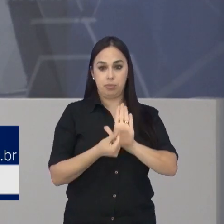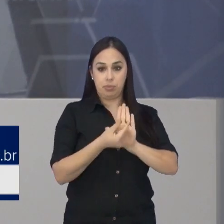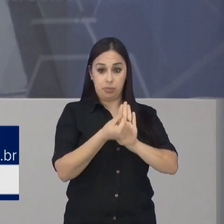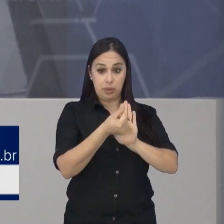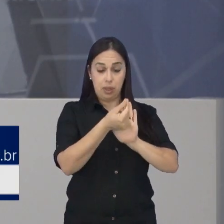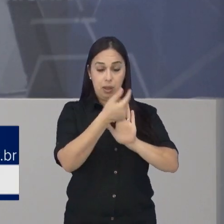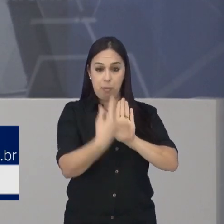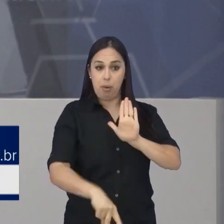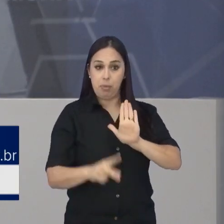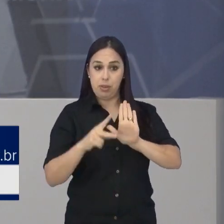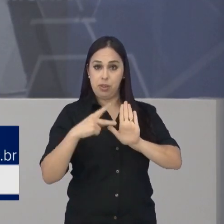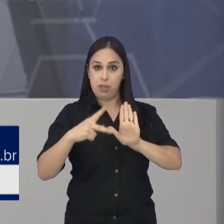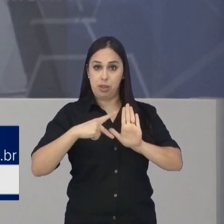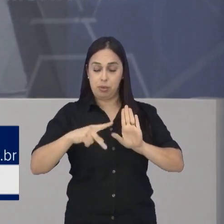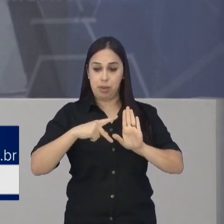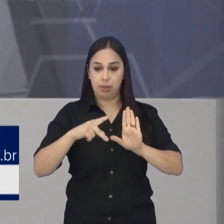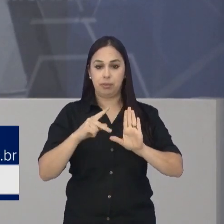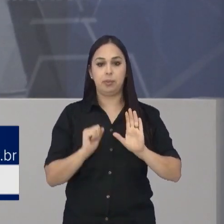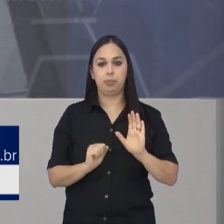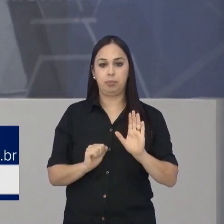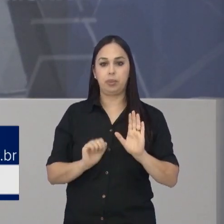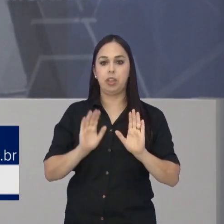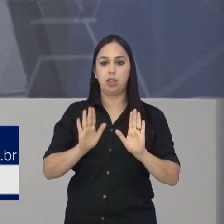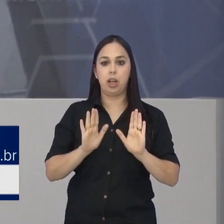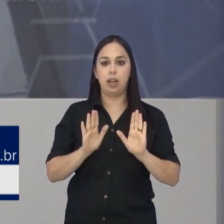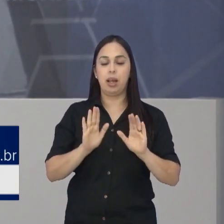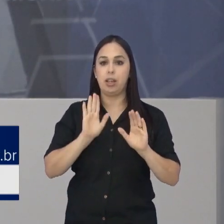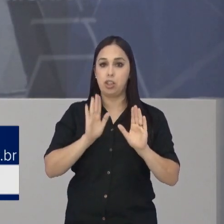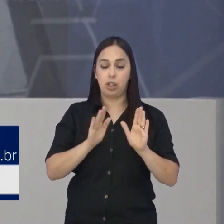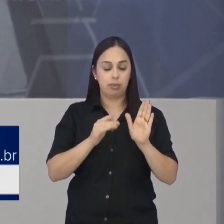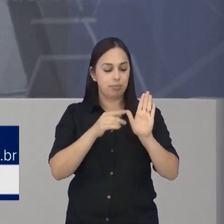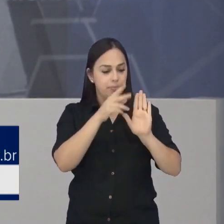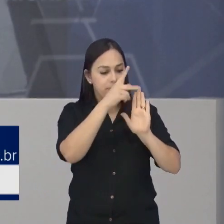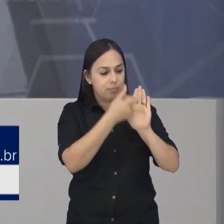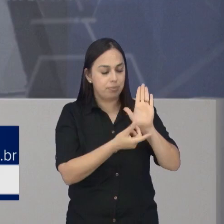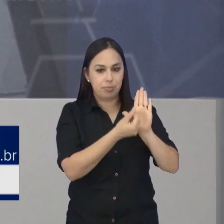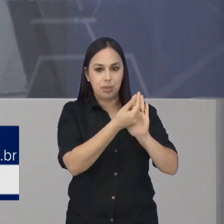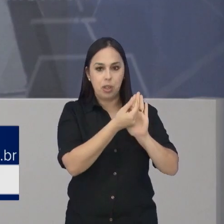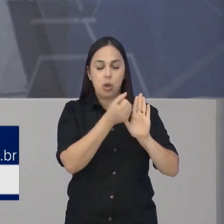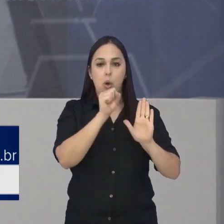orçamento de São José dos Campos, entrou aqui já na Receita,